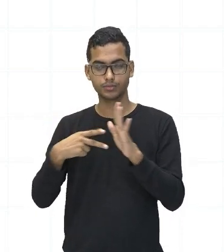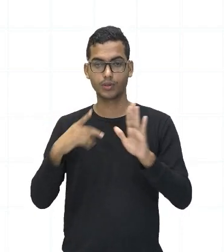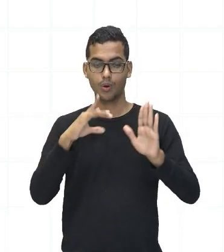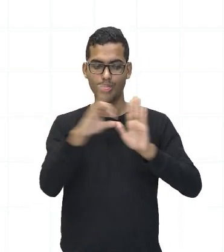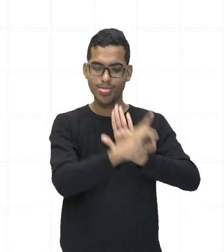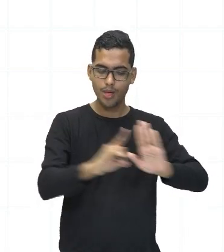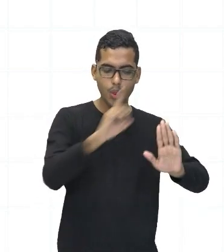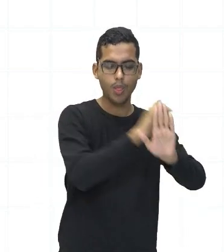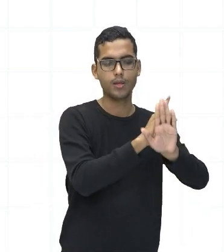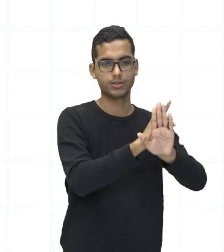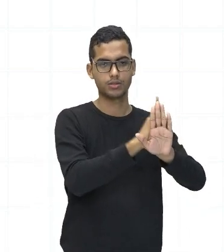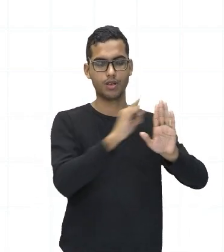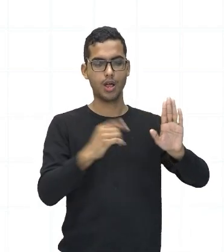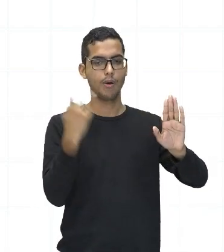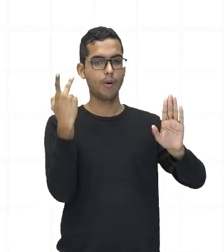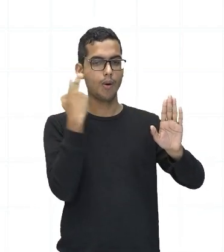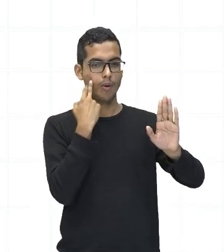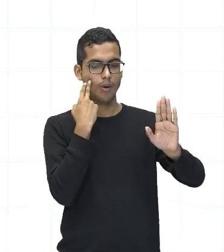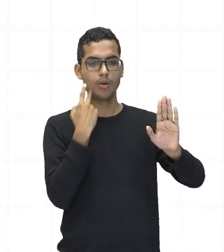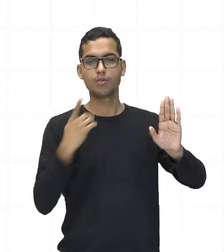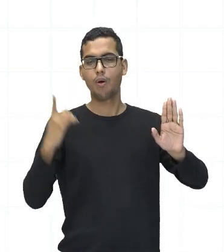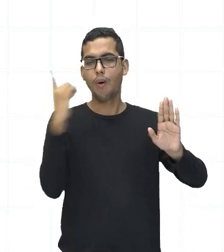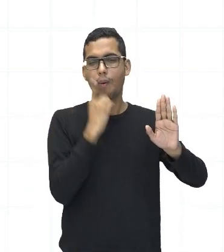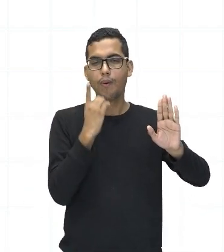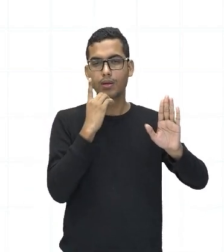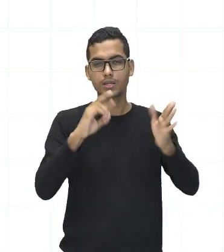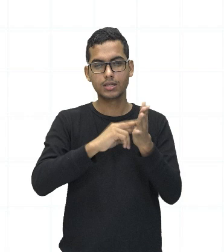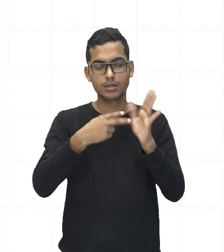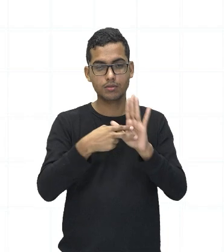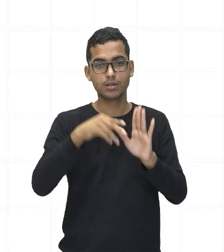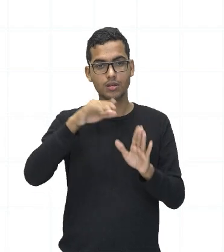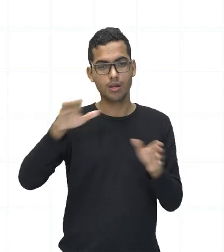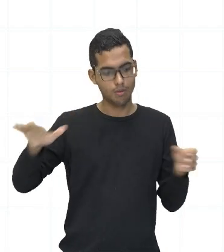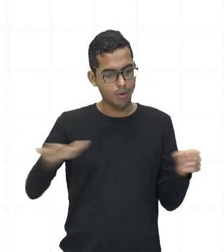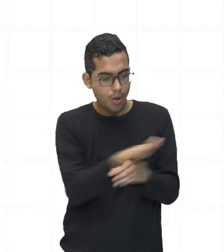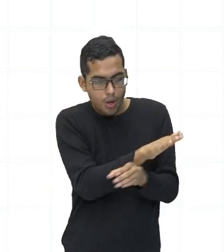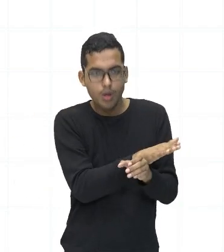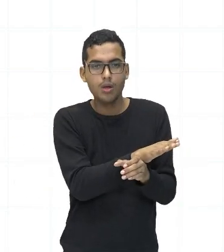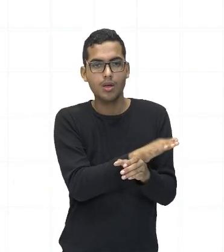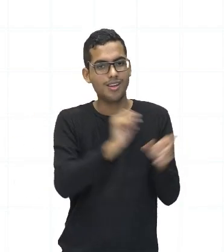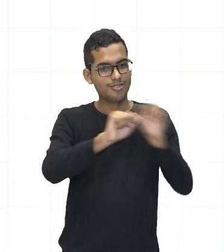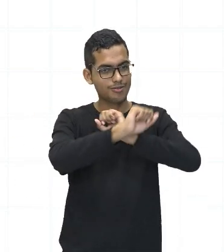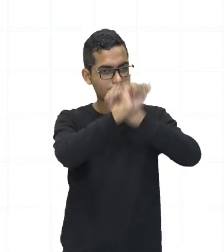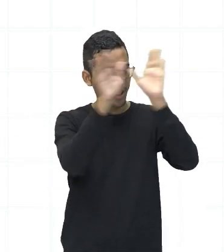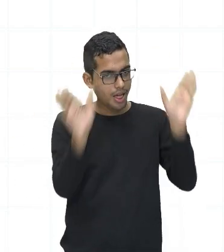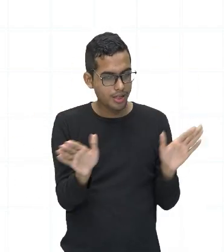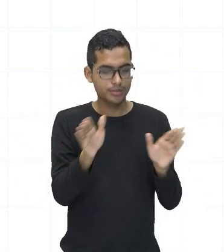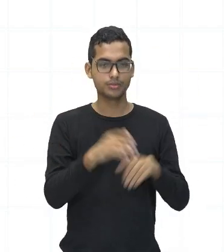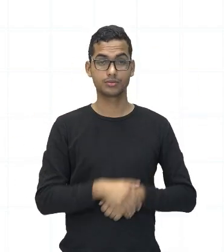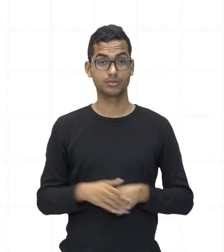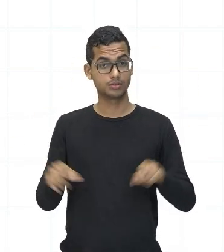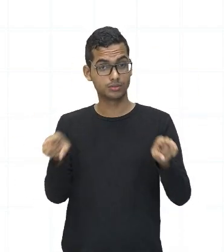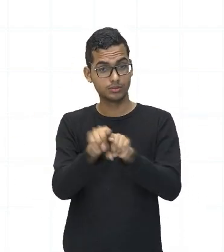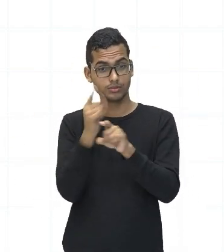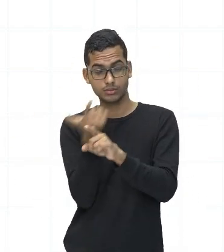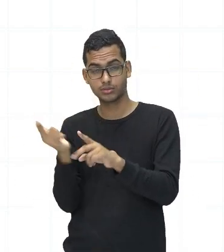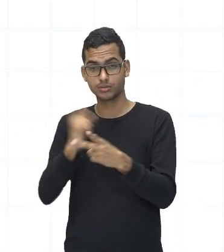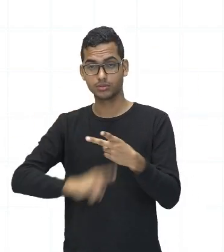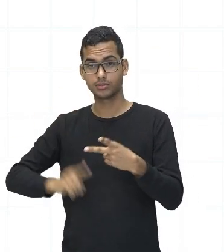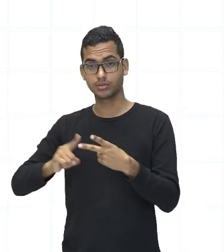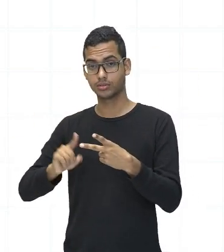dia, ele significa tornar cheio, né? Enche o vasinho de areia. E tem também o